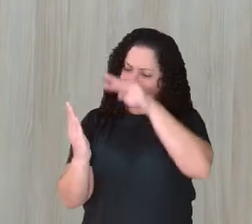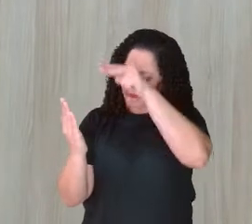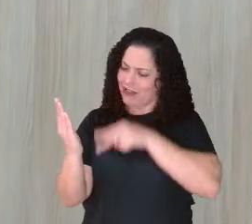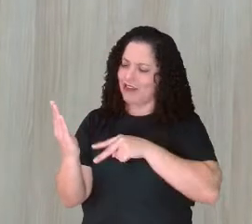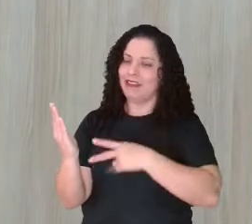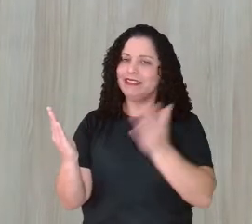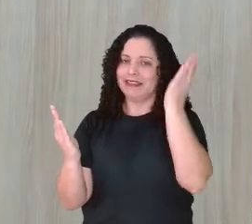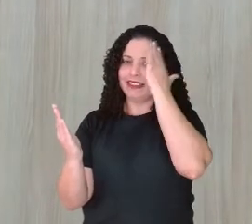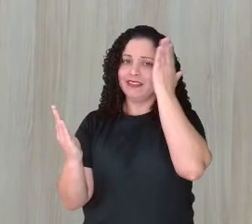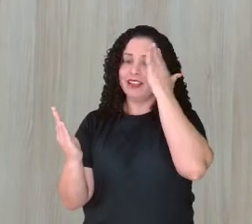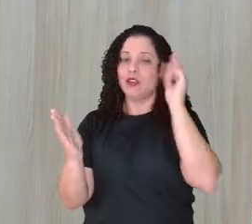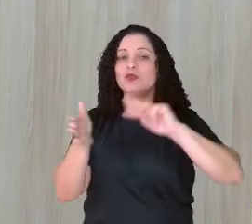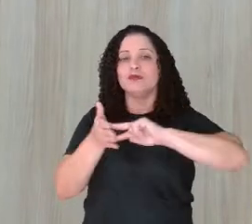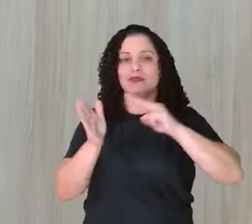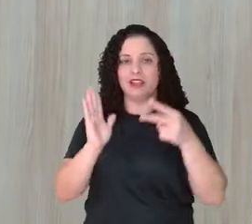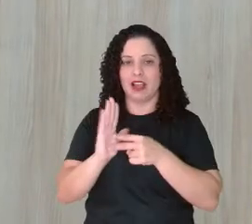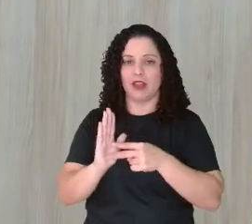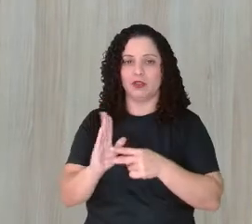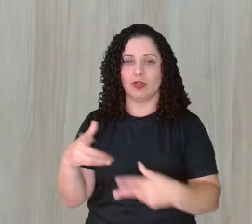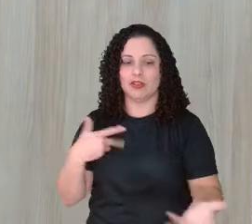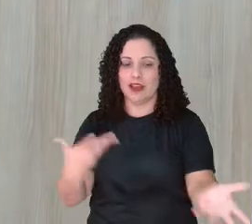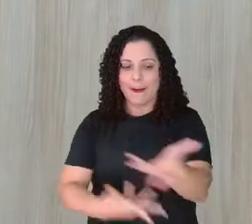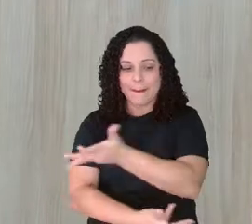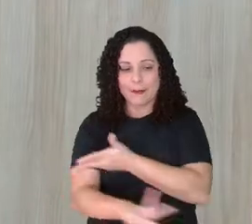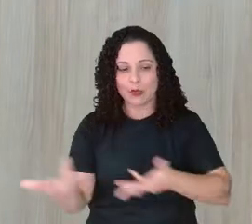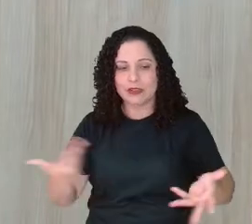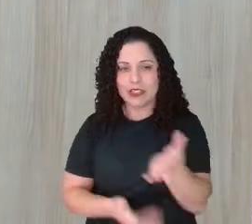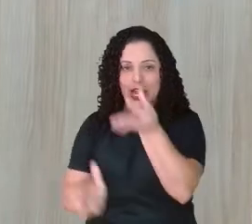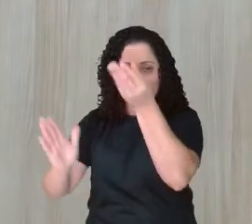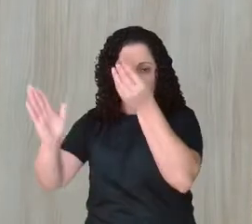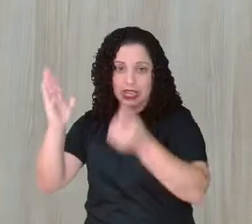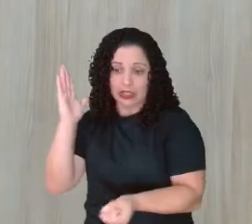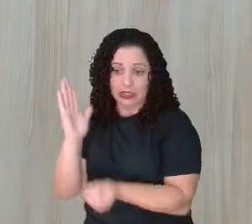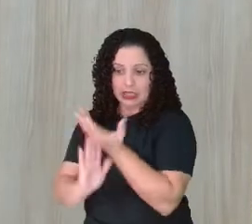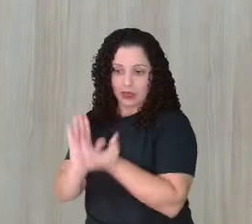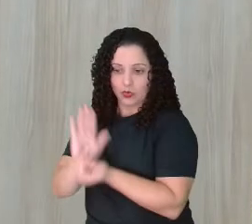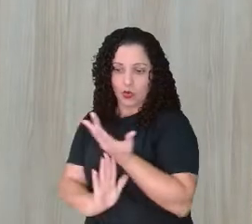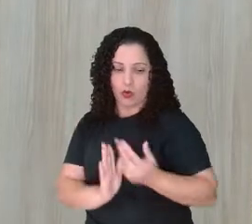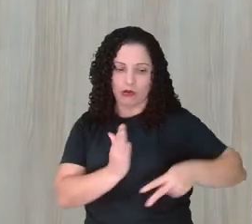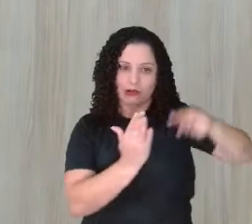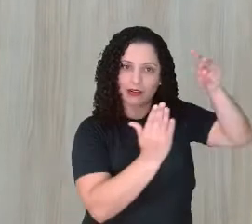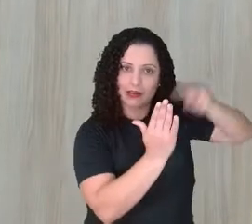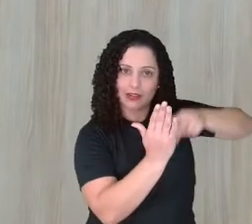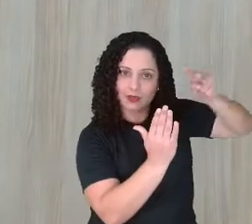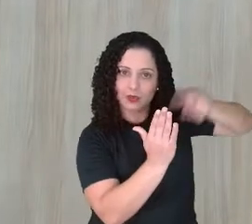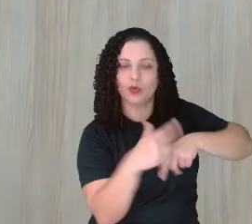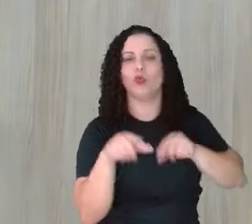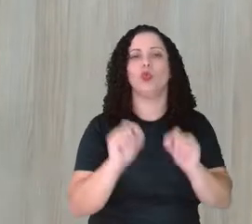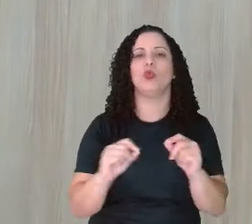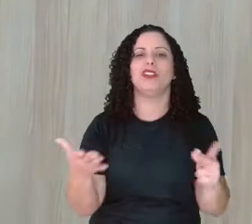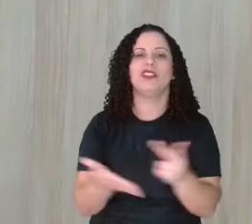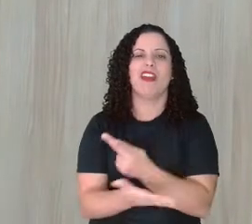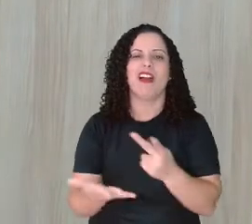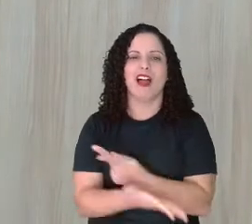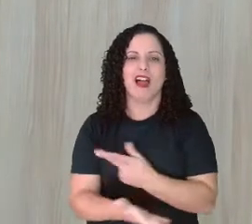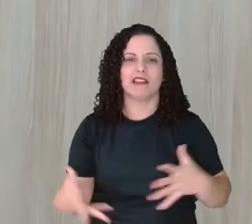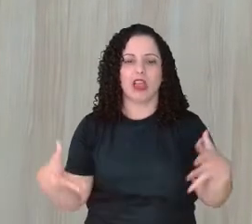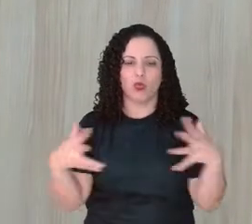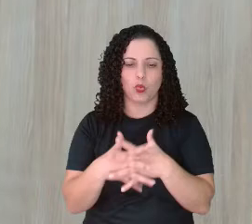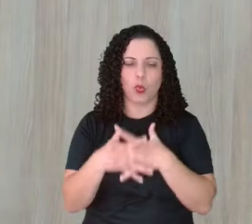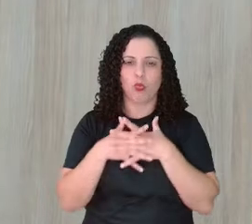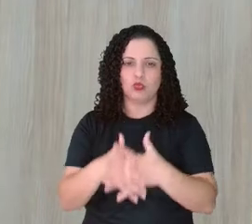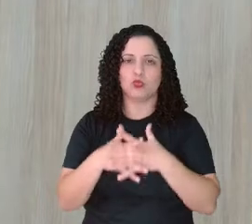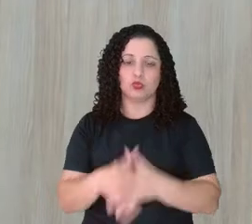nessa harmonia entre autor e leitor, se alguma coisa ficar falha no meio do caminho, o texto